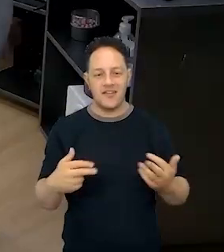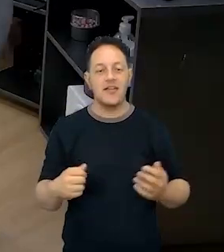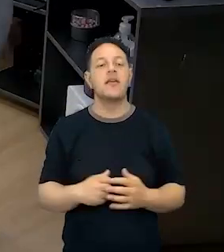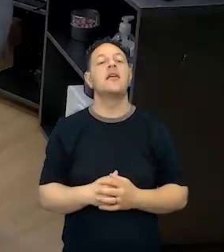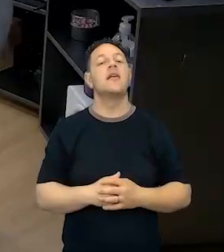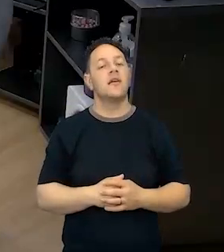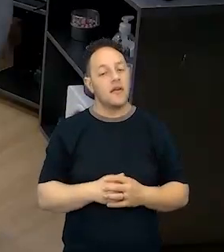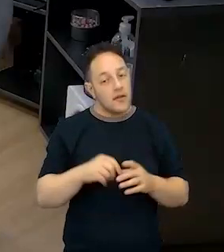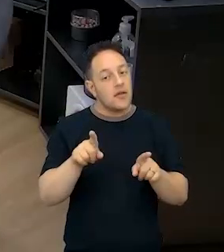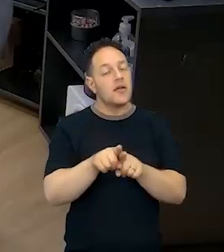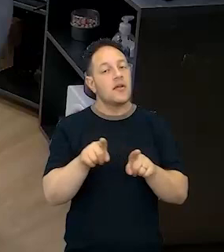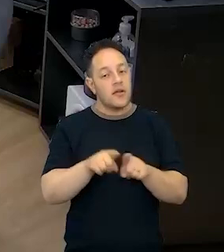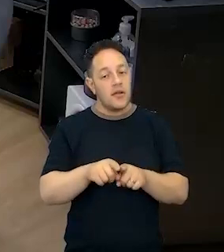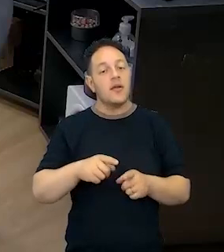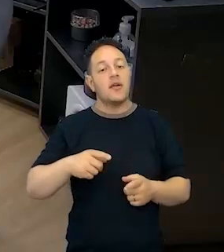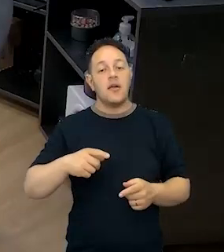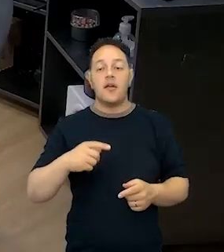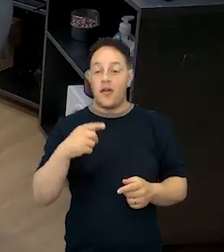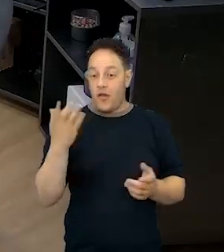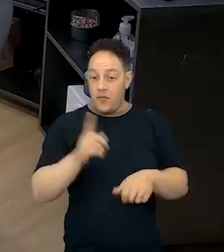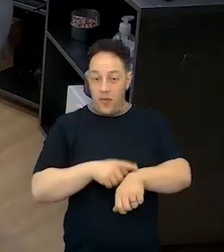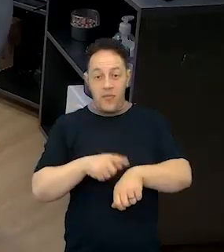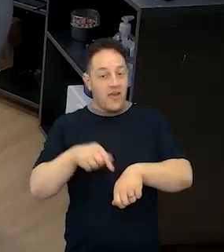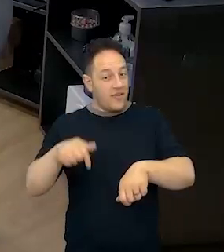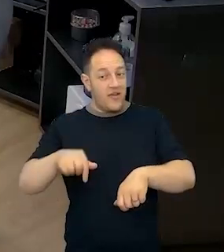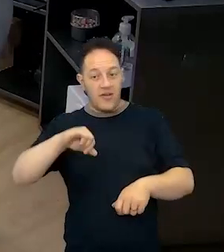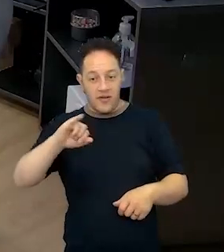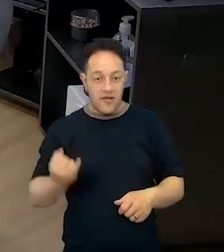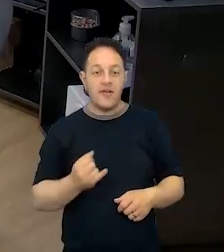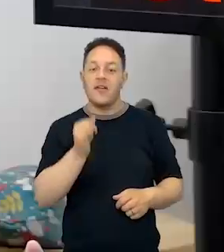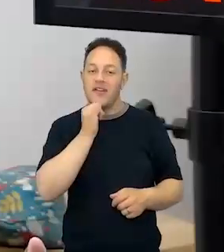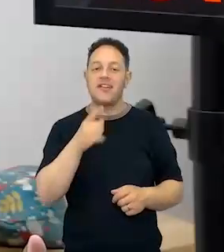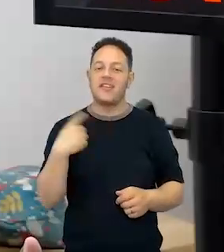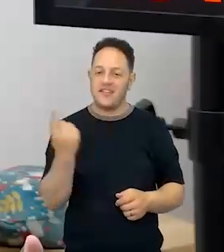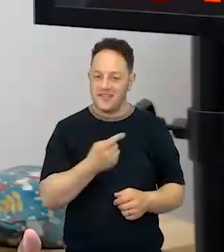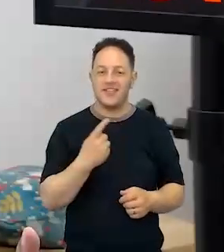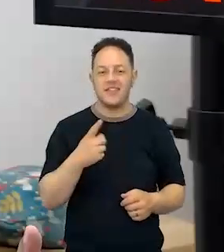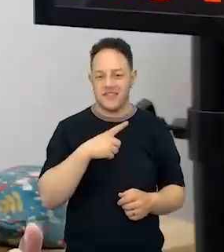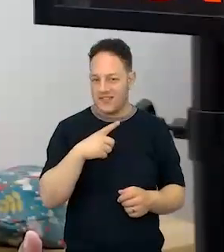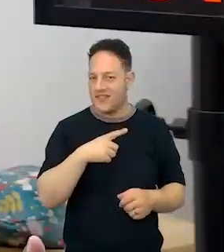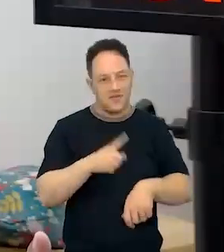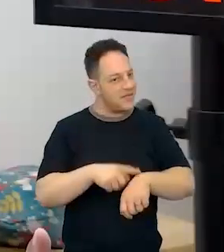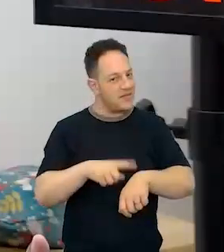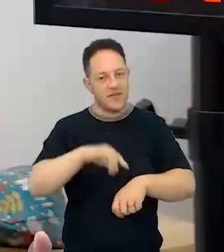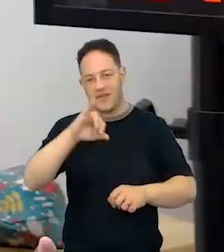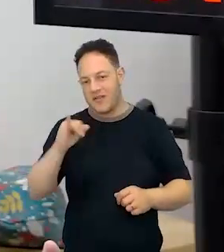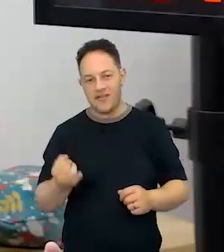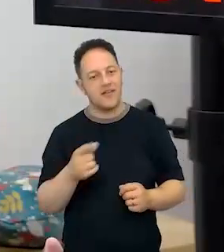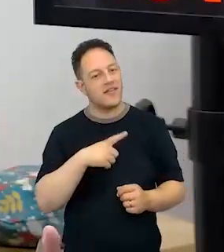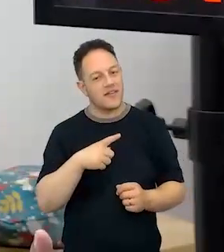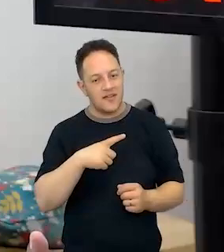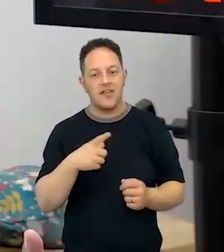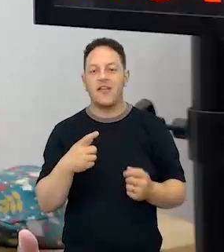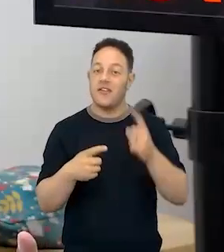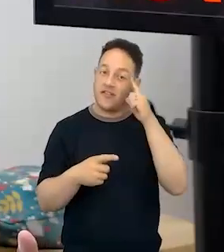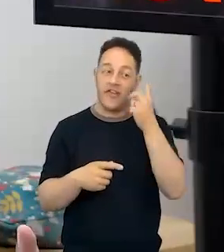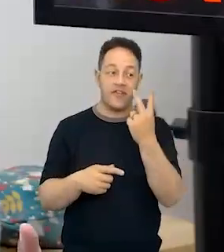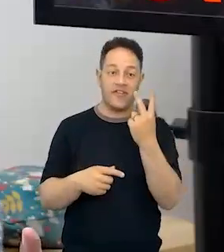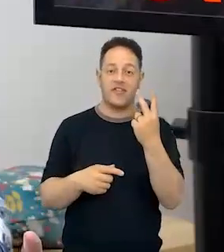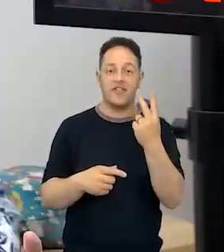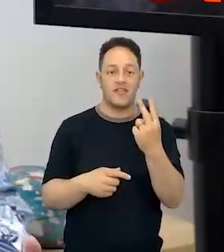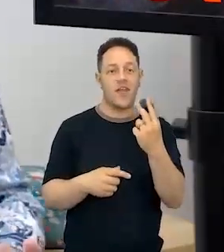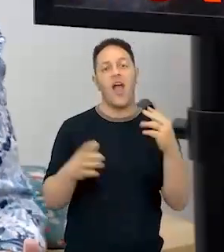nesses projetos. E esse é o grande momento. É verdade. Como a gente tem aí, né? Esse é o grande momento. A gente tem até o início de 23 para